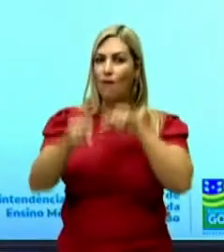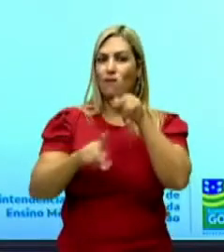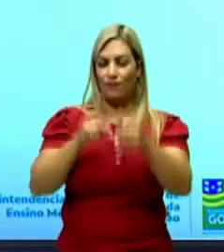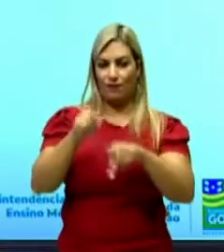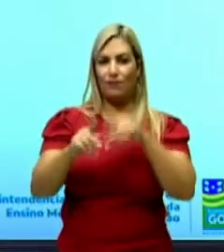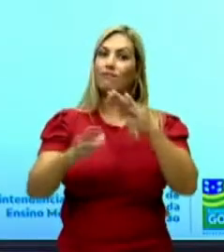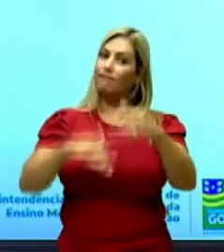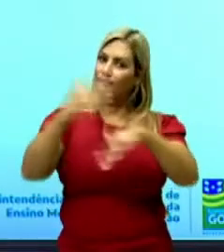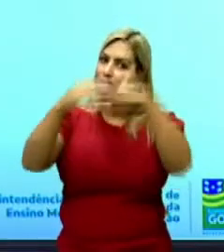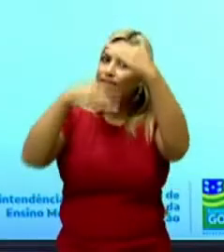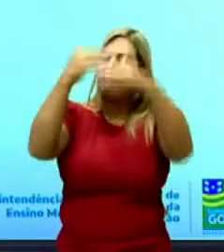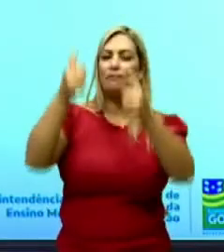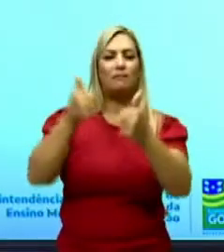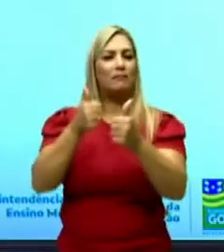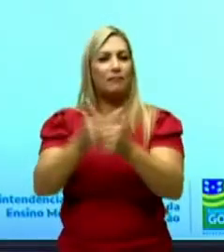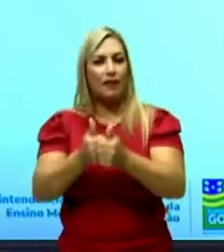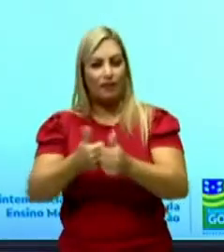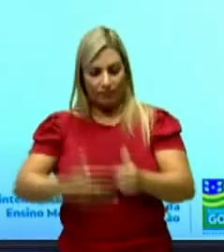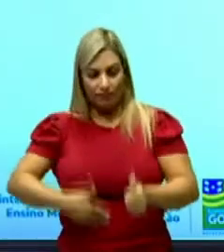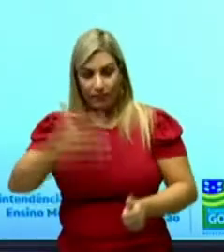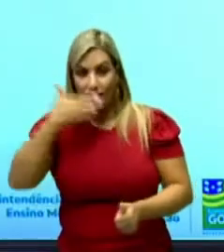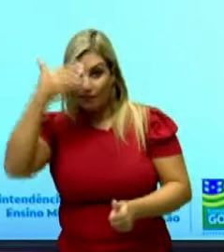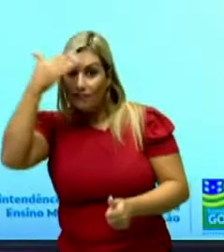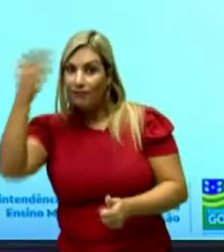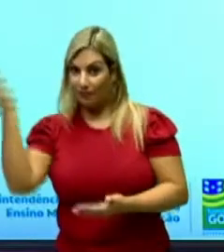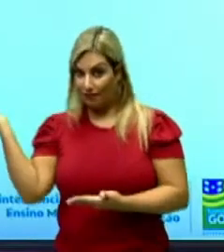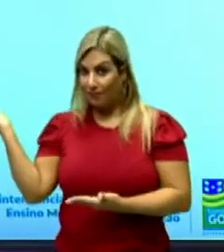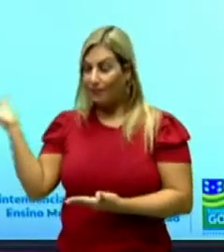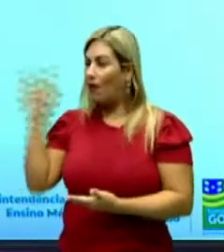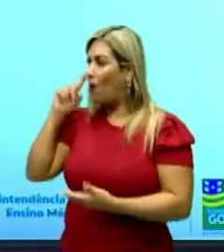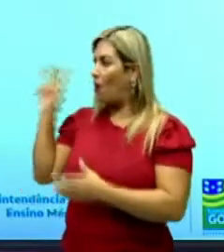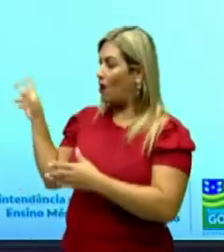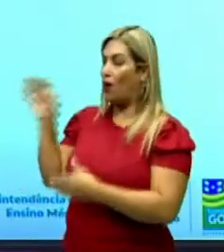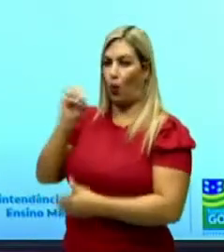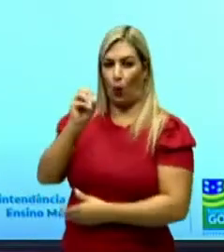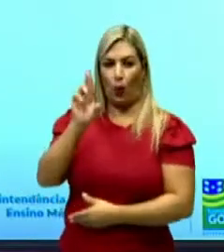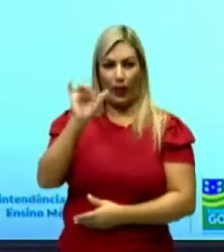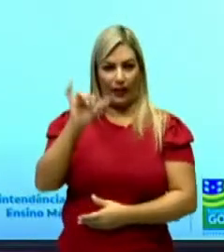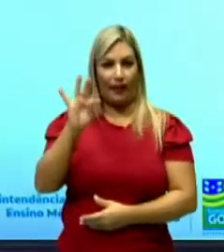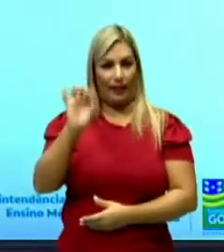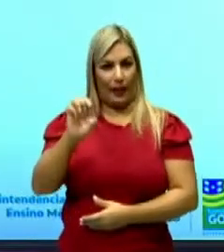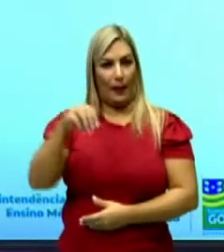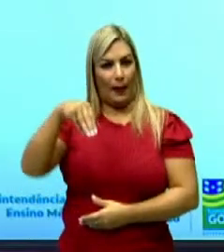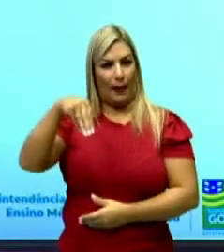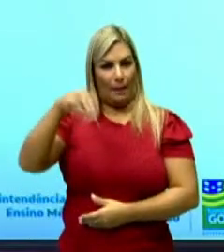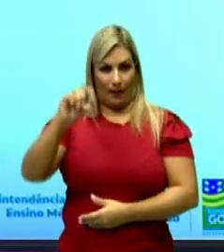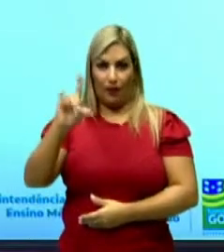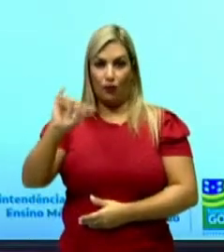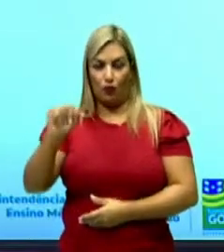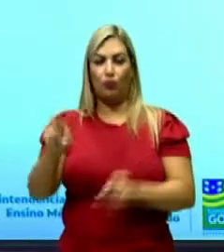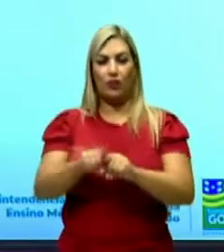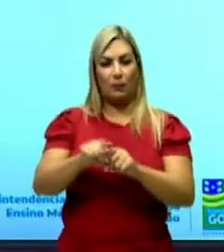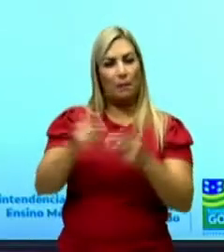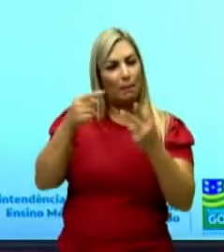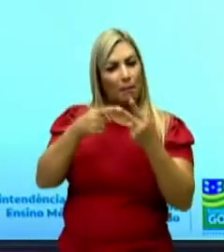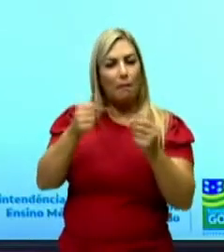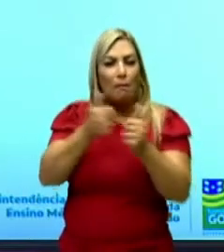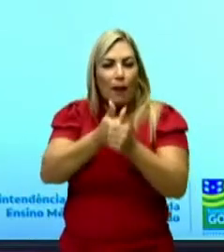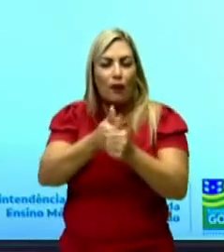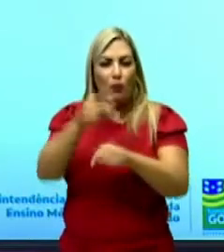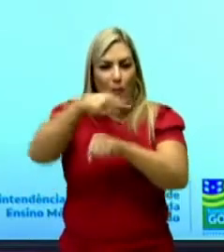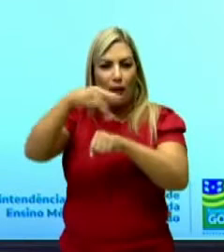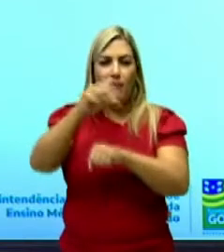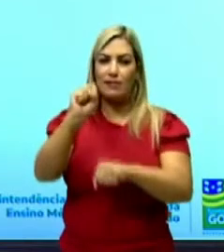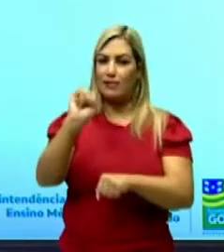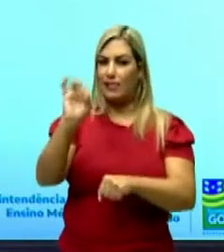que se desenvolveu o próximo a oriente médio então reparem aí no mapa né próximo da síria do líbano ou seja de